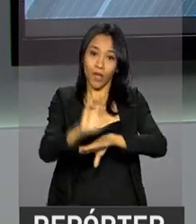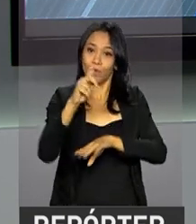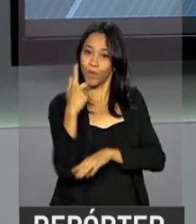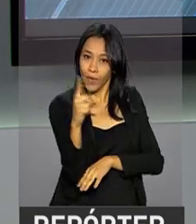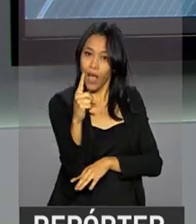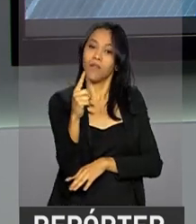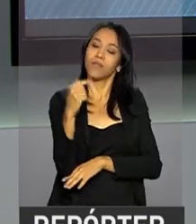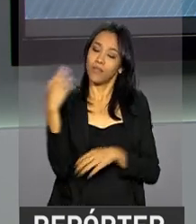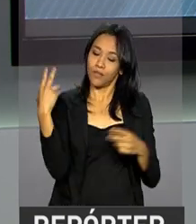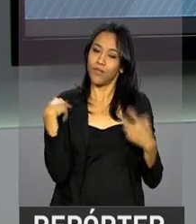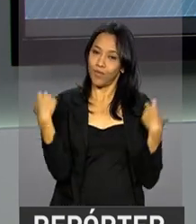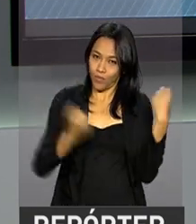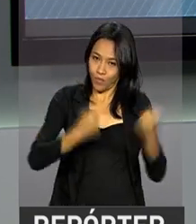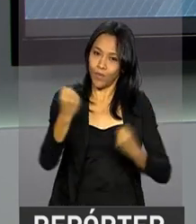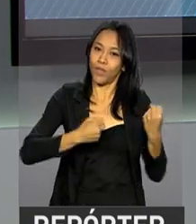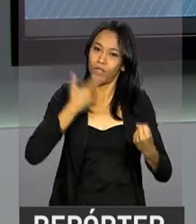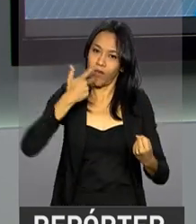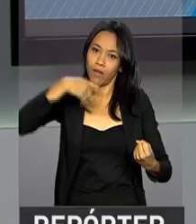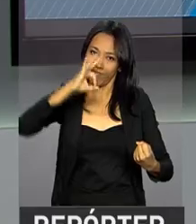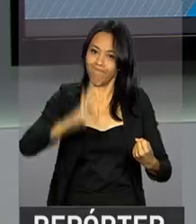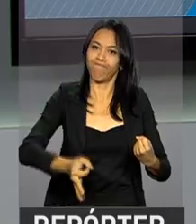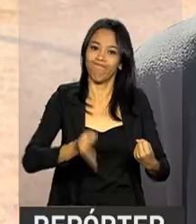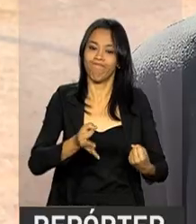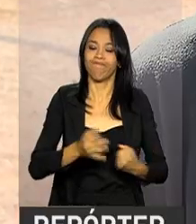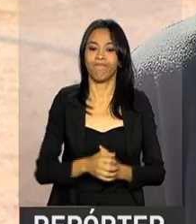motoristas confirmam essa informação